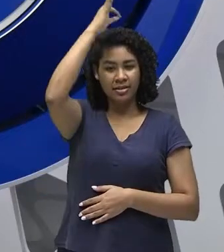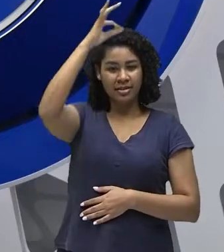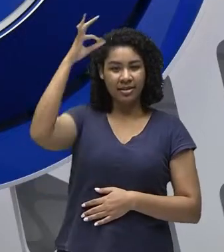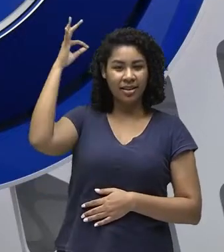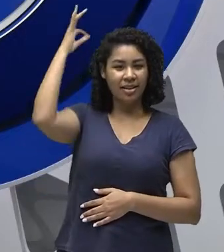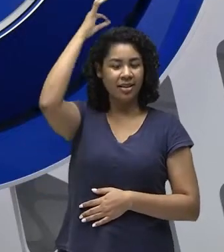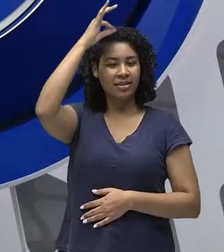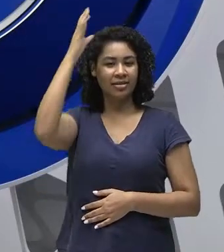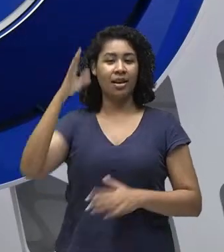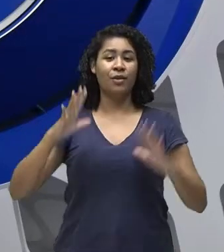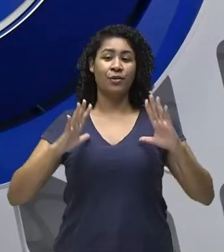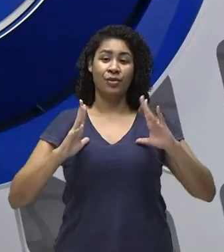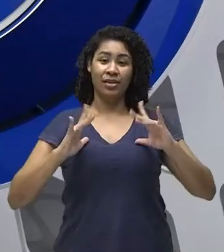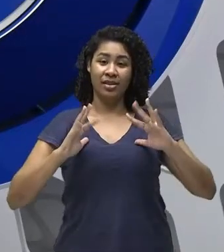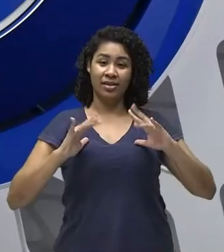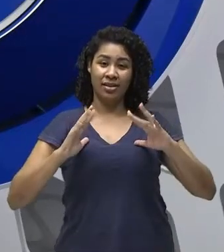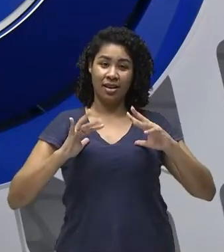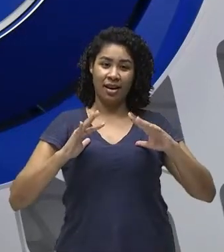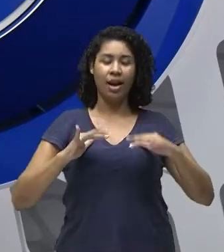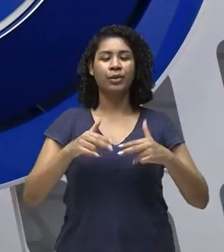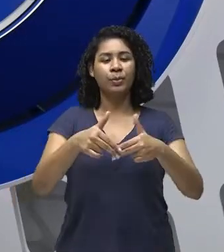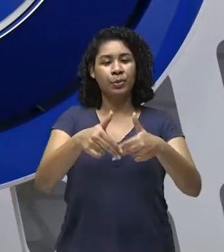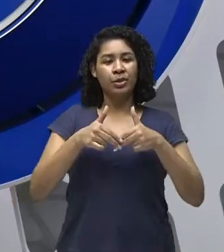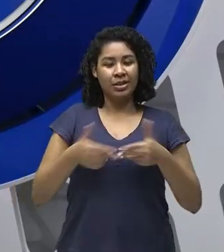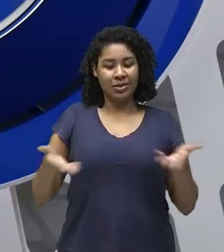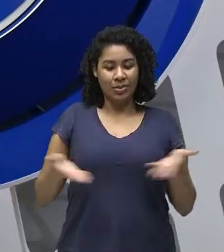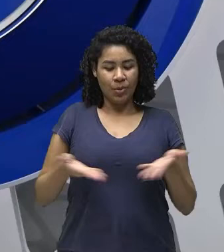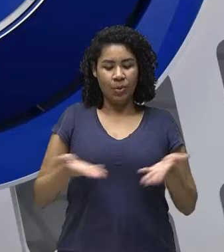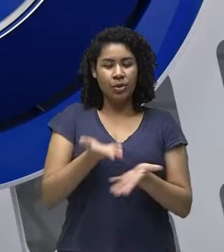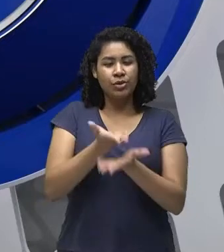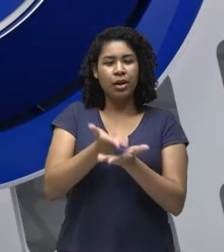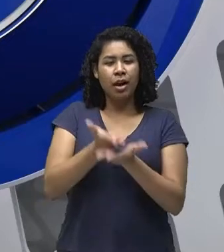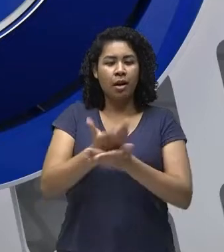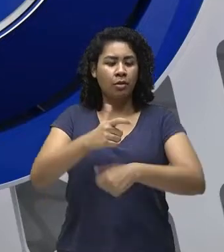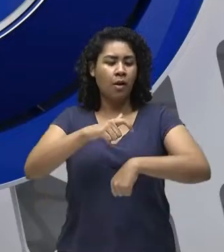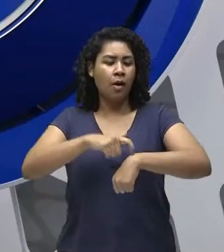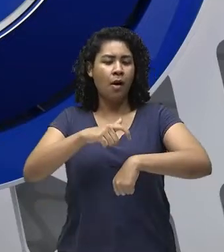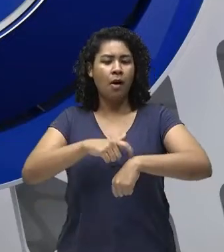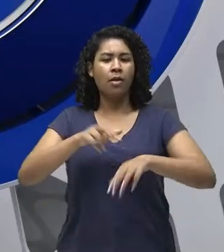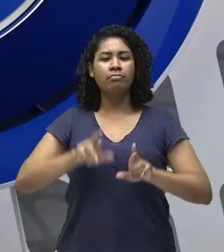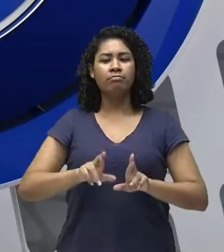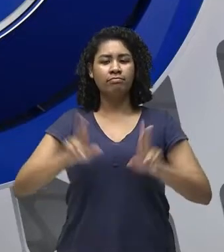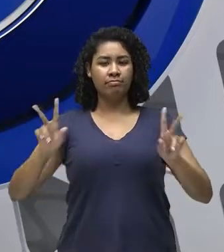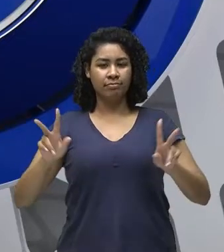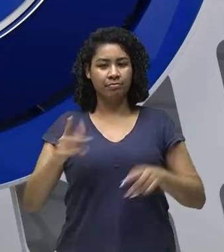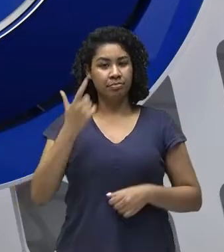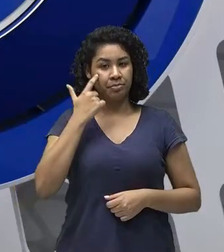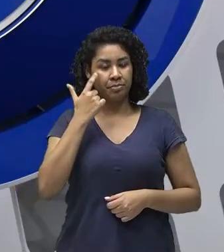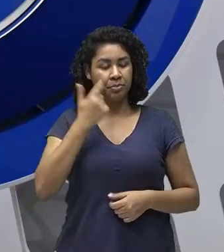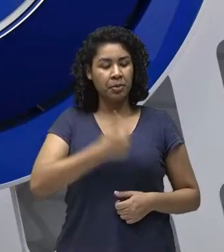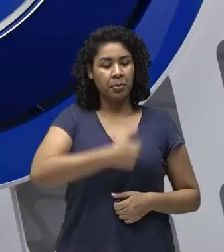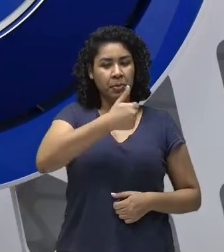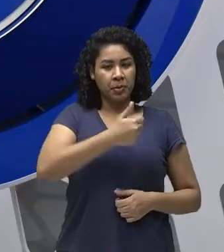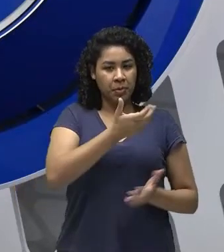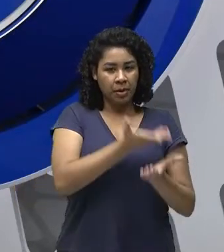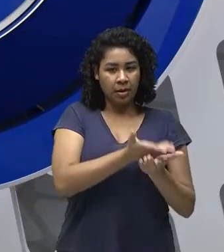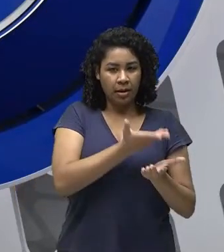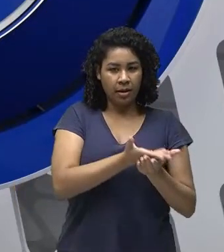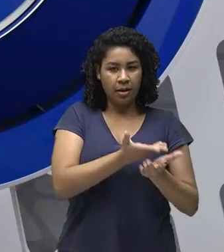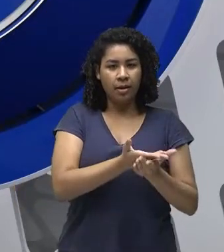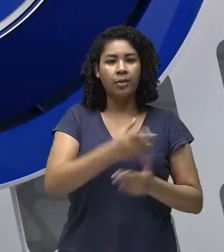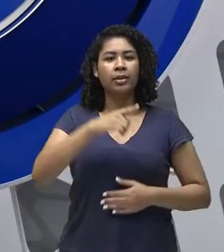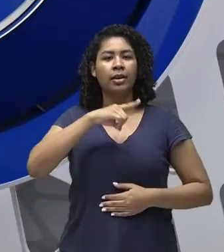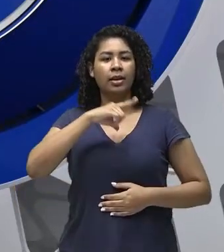hoje a nossa aula vai seguir um horário especial, diferente. No primeiro momento, nós teremos as